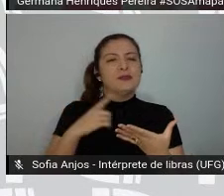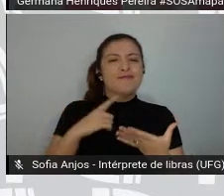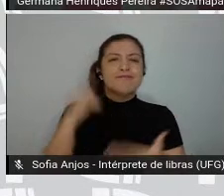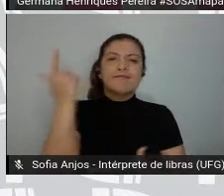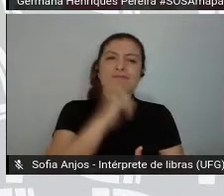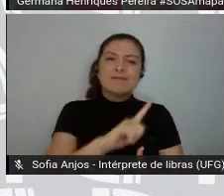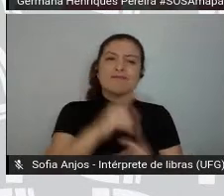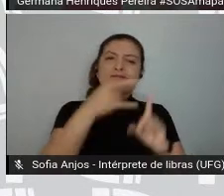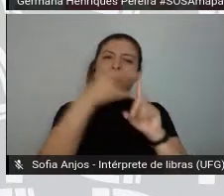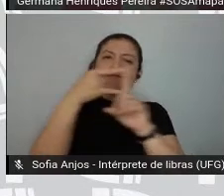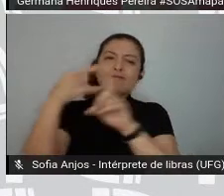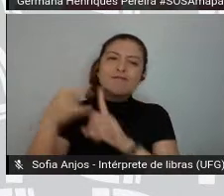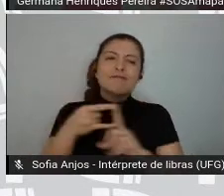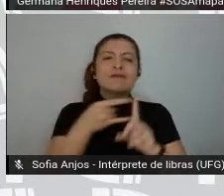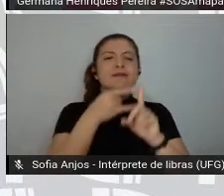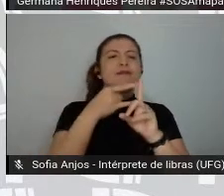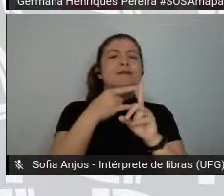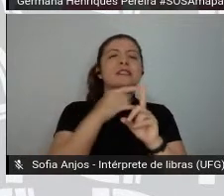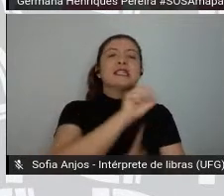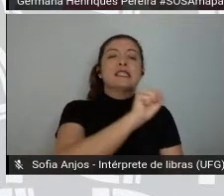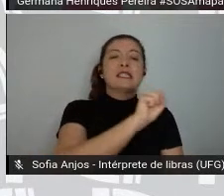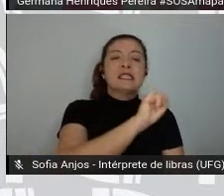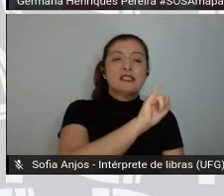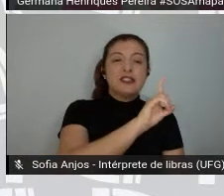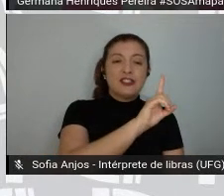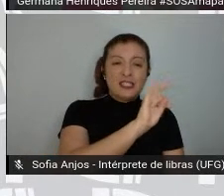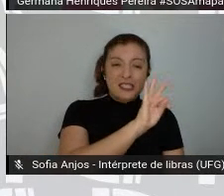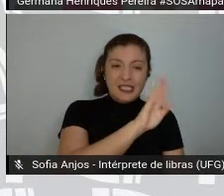e do Seminário de História da Tradução